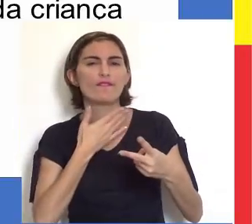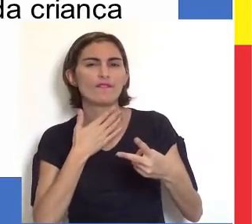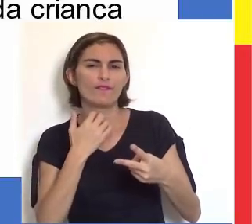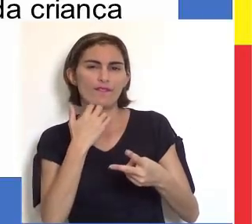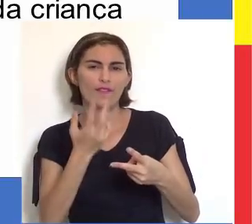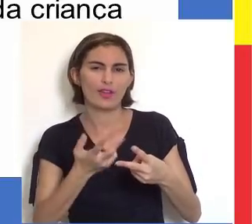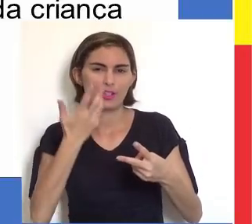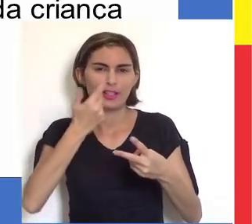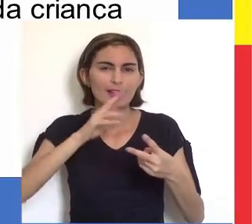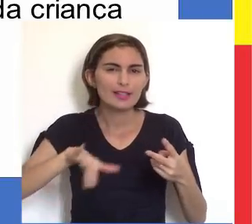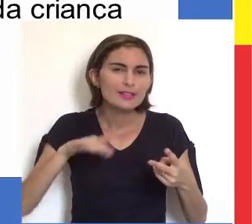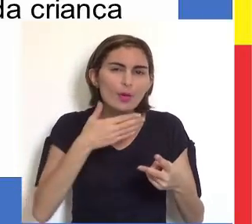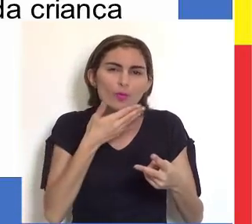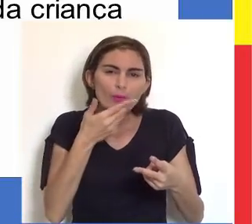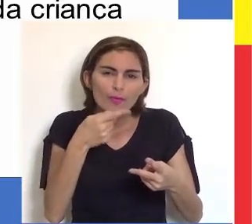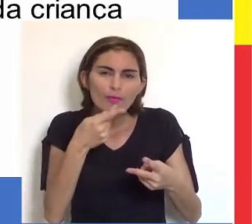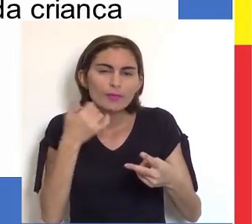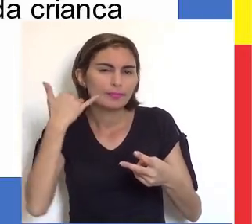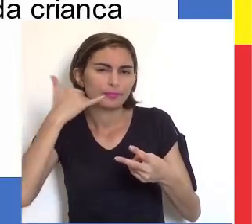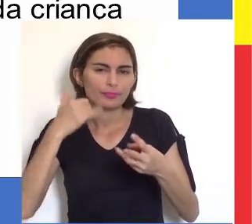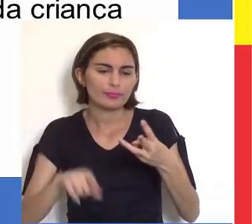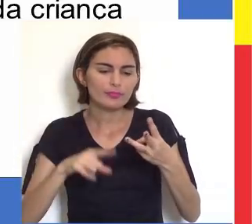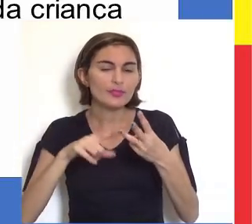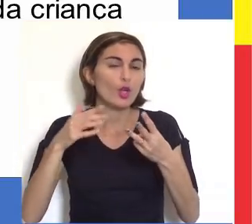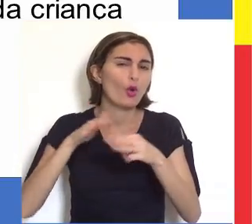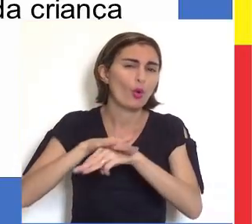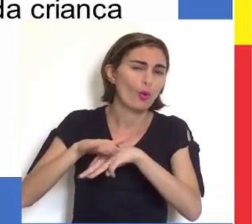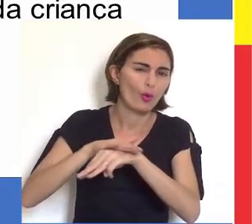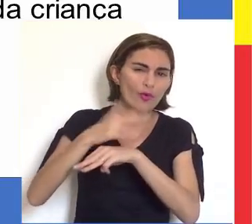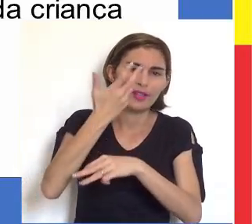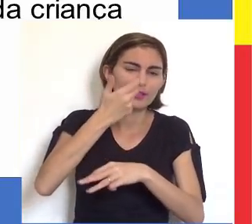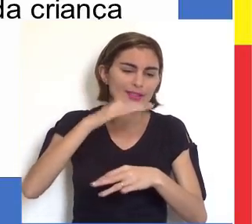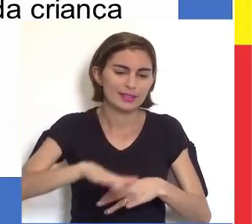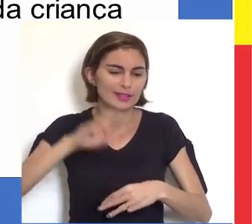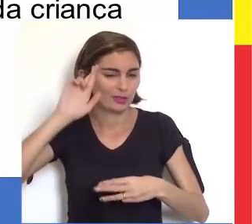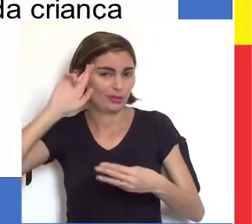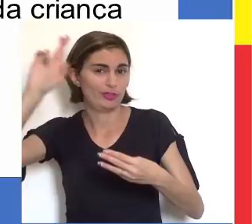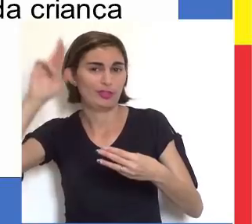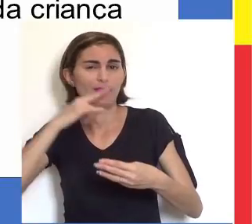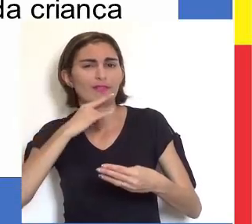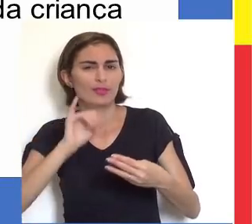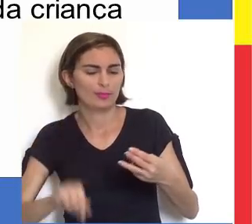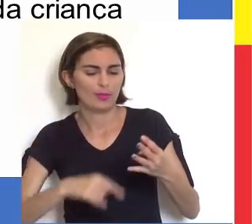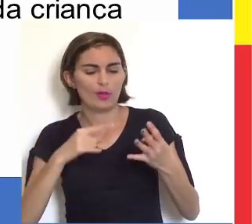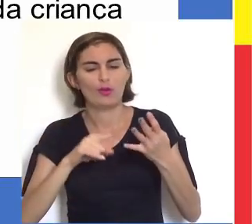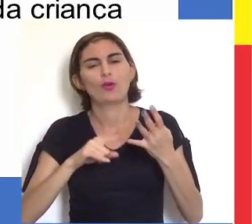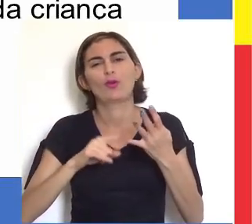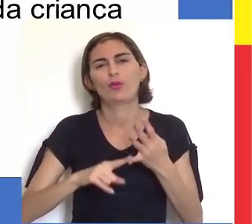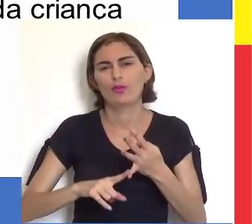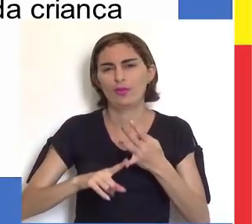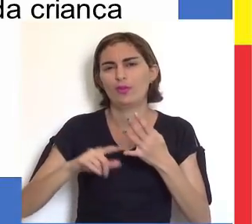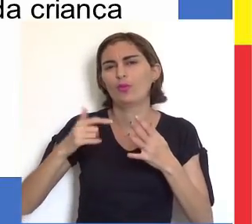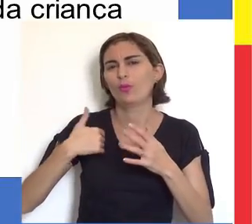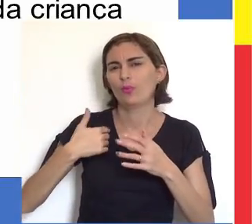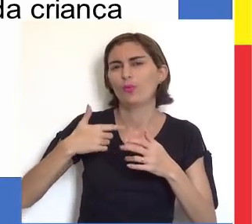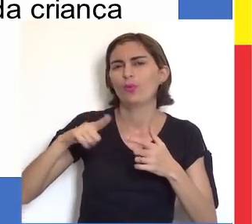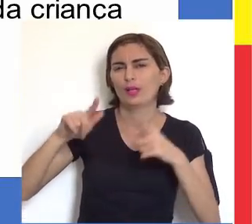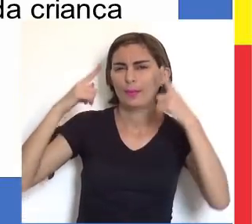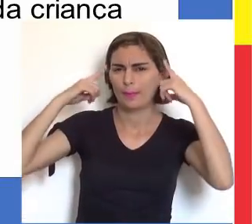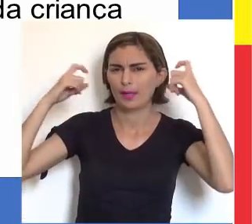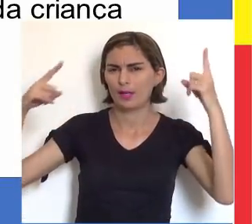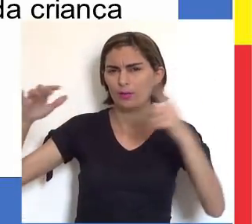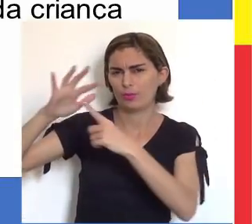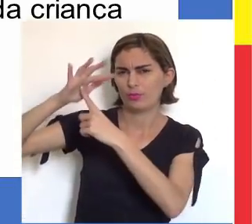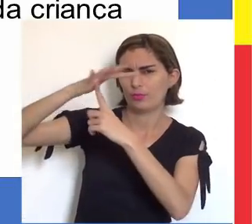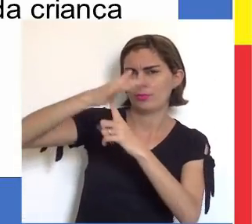que sussurra ao telefone? Letra C, a conversa da criança com o chefe de seu pai? Ou letra D, o grande barulho de um